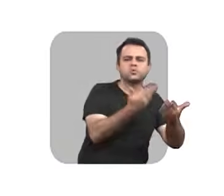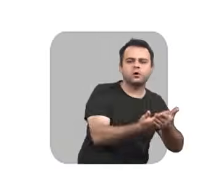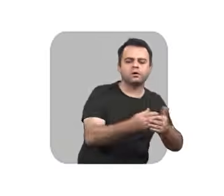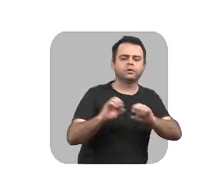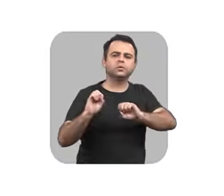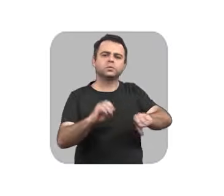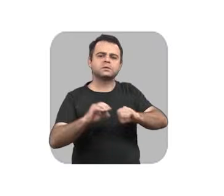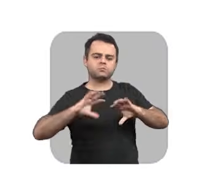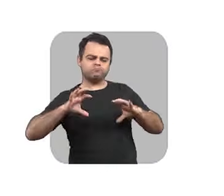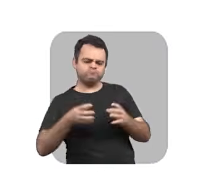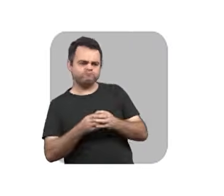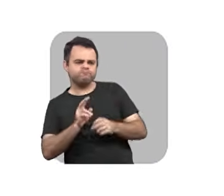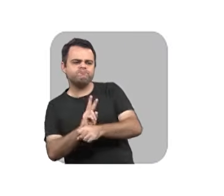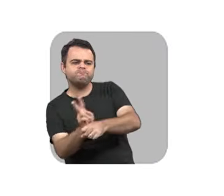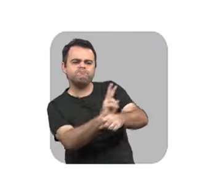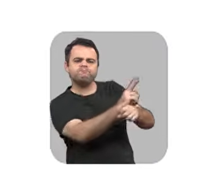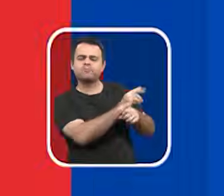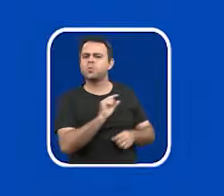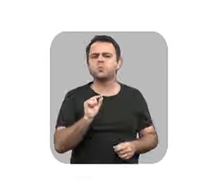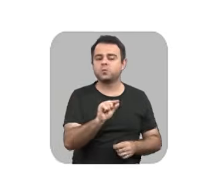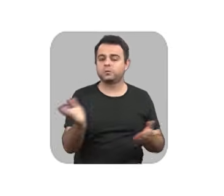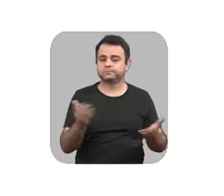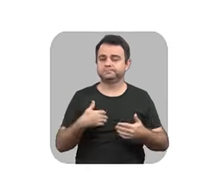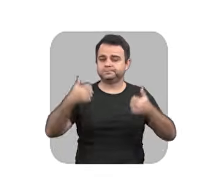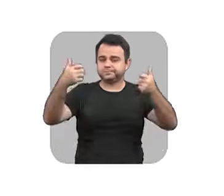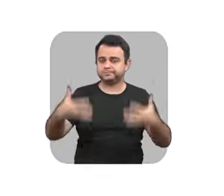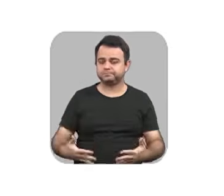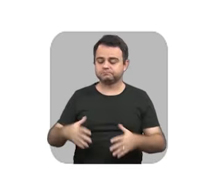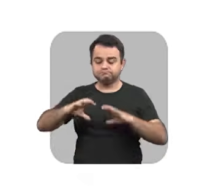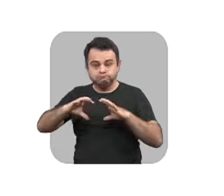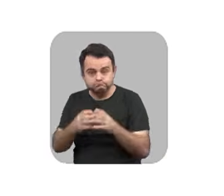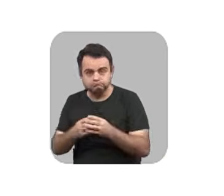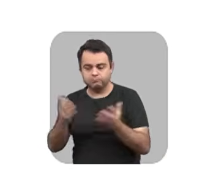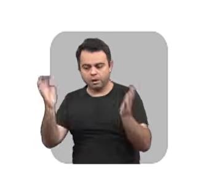Compete à Comissão de Educação e Ensino emitir